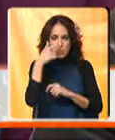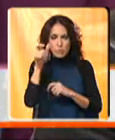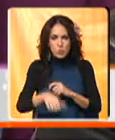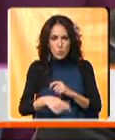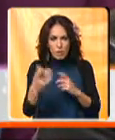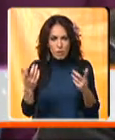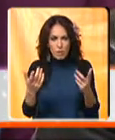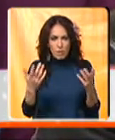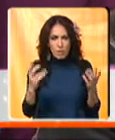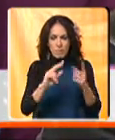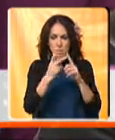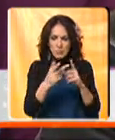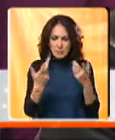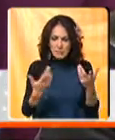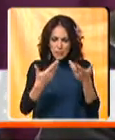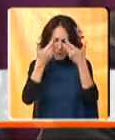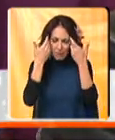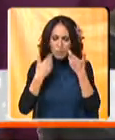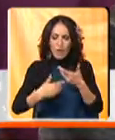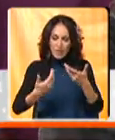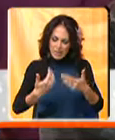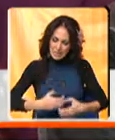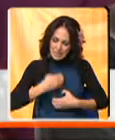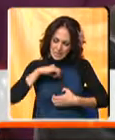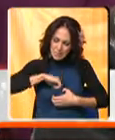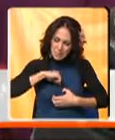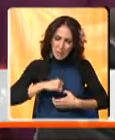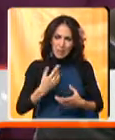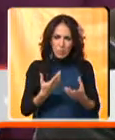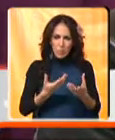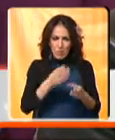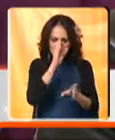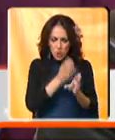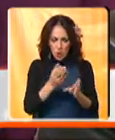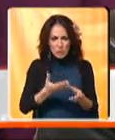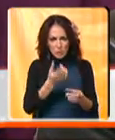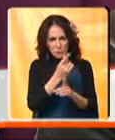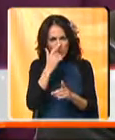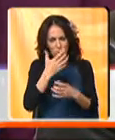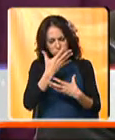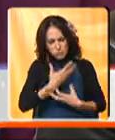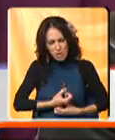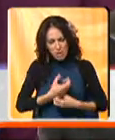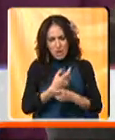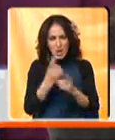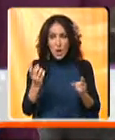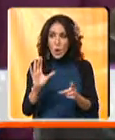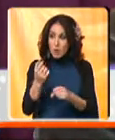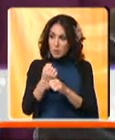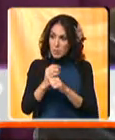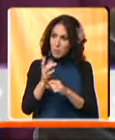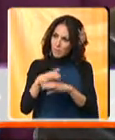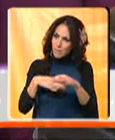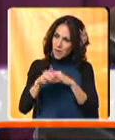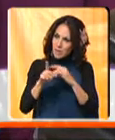não só do ponto de vista estético, mas emocional. As pessoas sentem-se, vão-se abaixo, não é? Não há dúvida nenhuma sobre isto. É um trabalho que sempre que nós fazemos estes